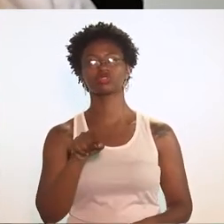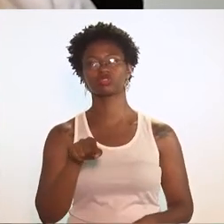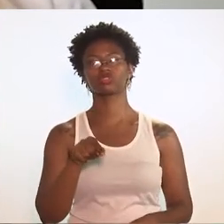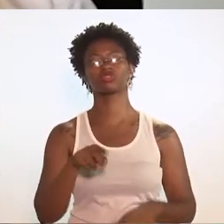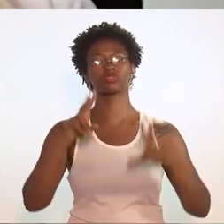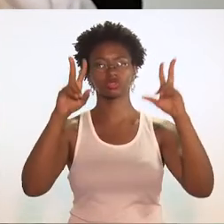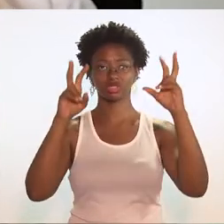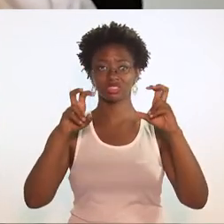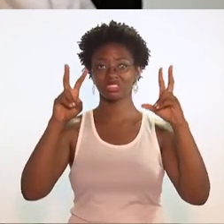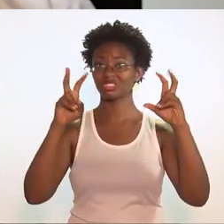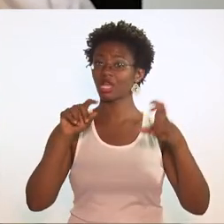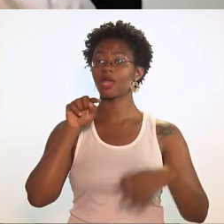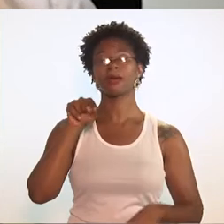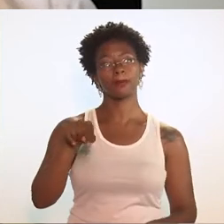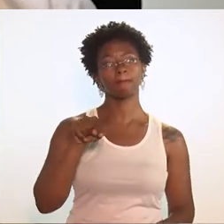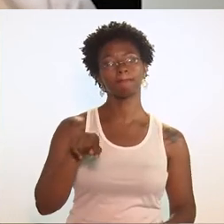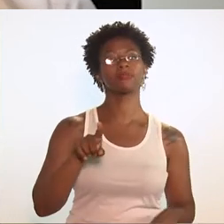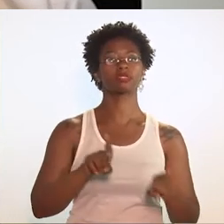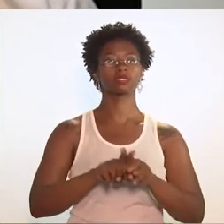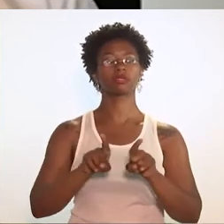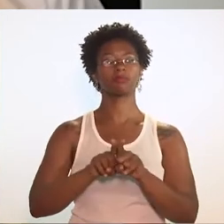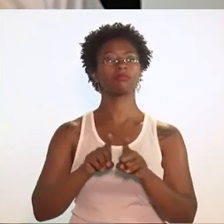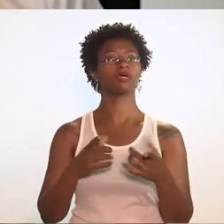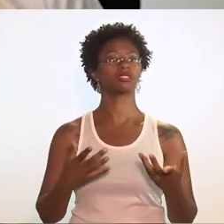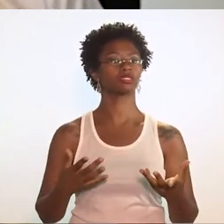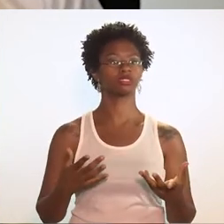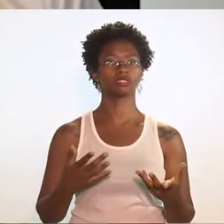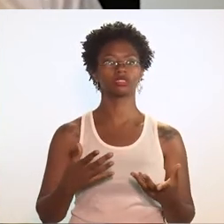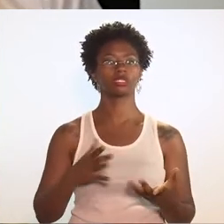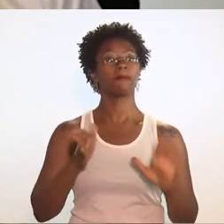acredito no seu tema, no seu lema,